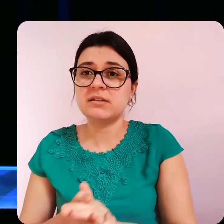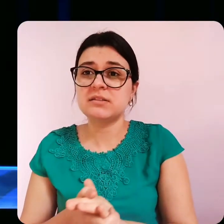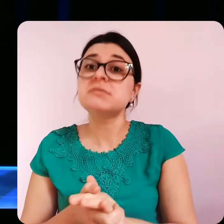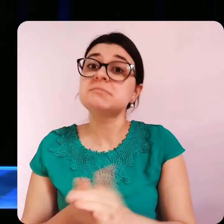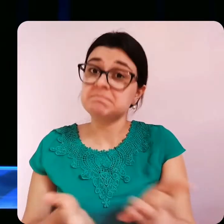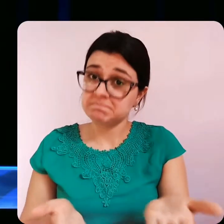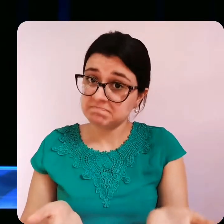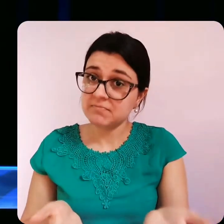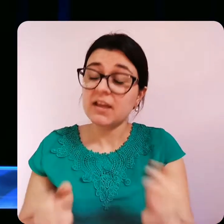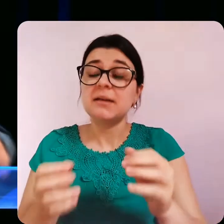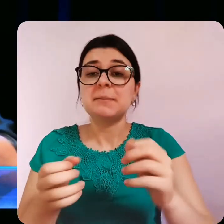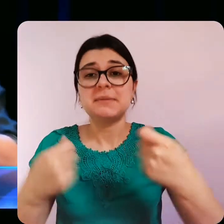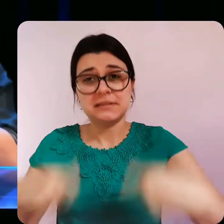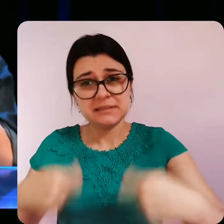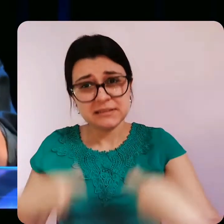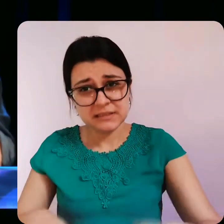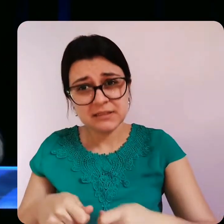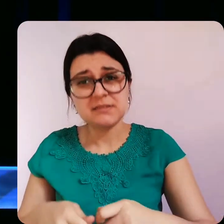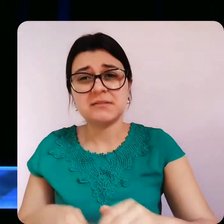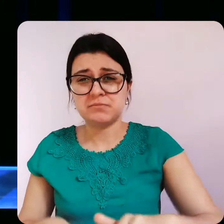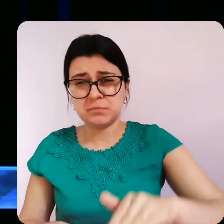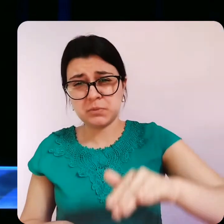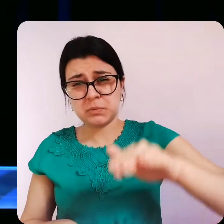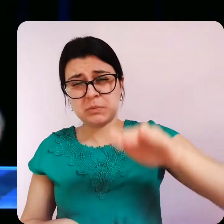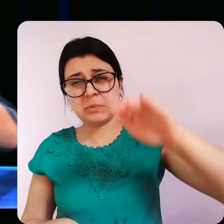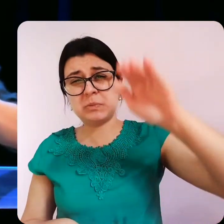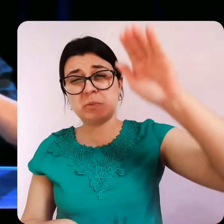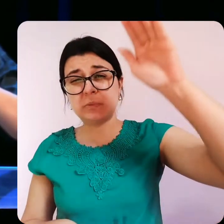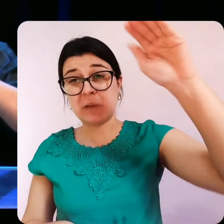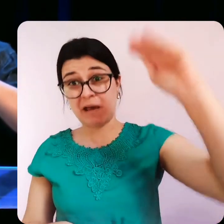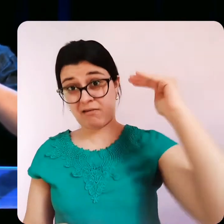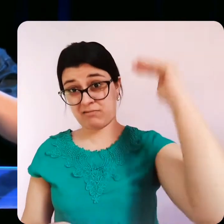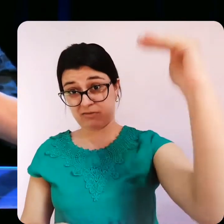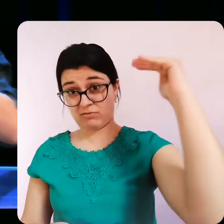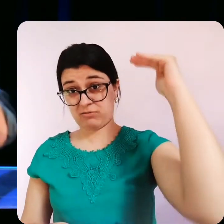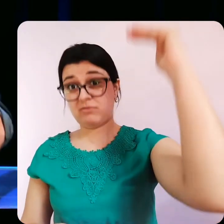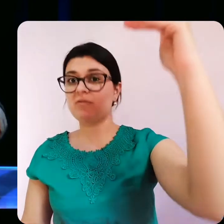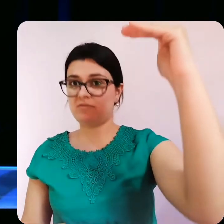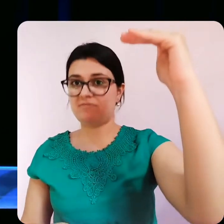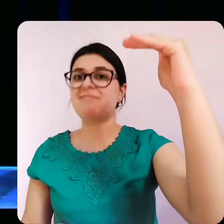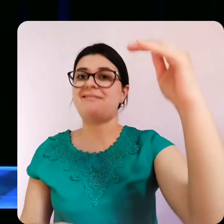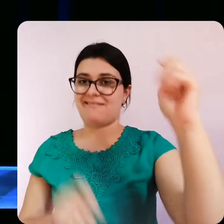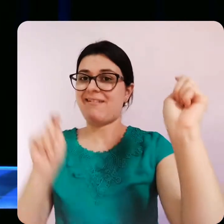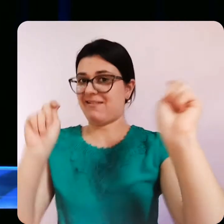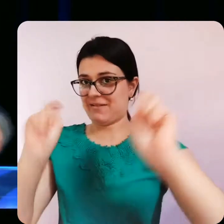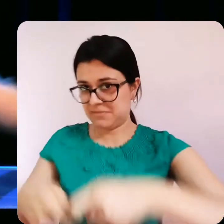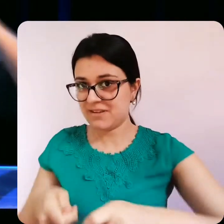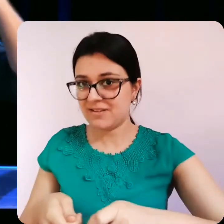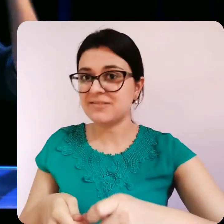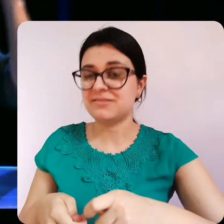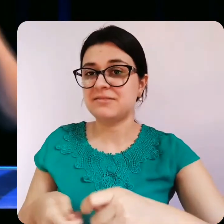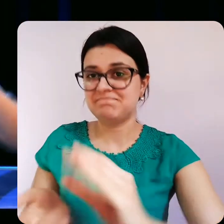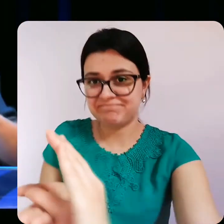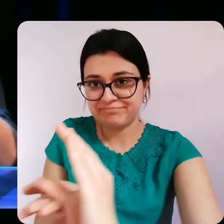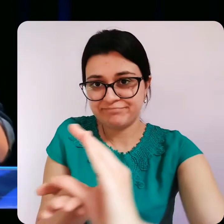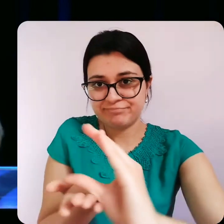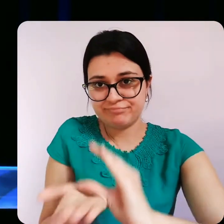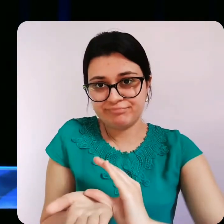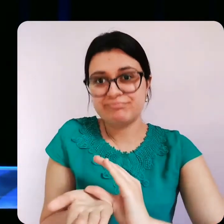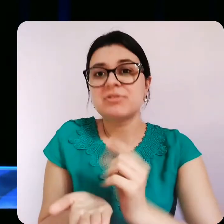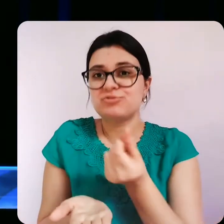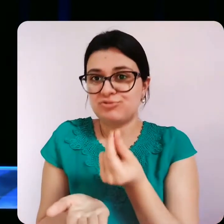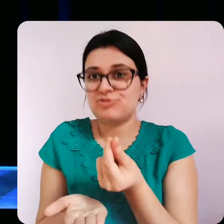seus 20 e pouco anos de idade, até que ele alcançasse a maioridade, até que ele alcançasse a sua emancipação, e aí sim ele